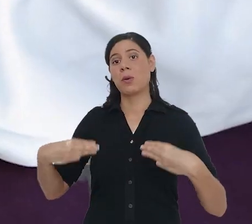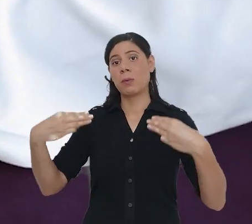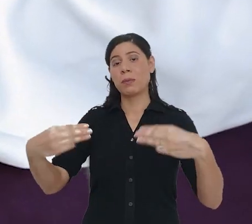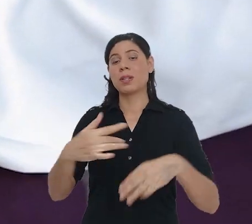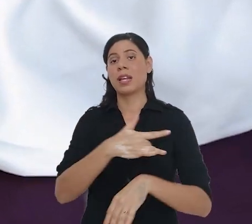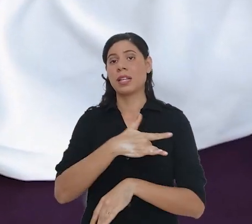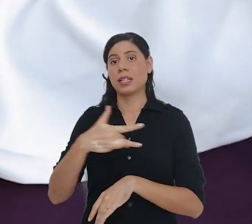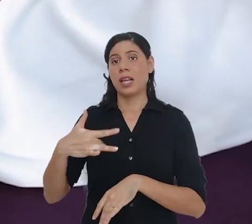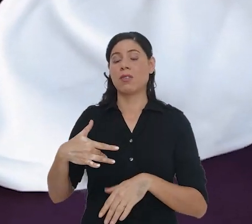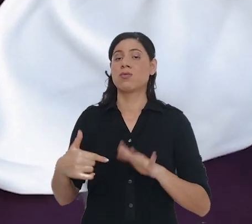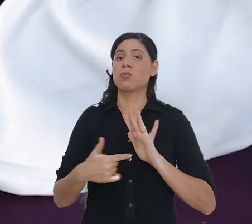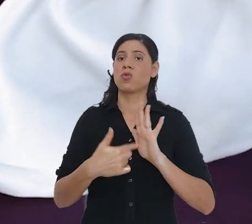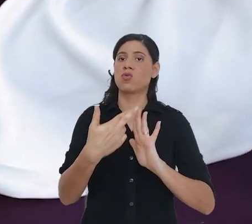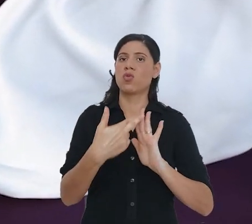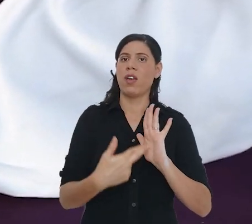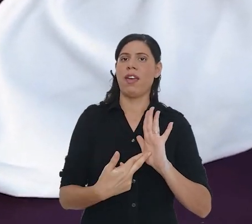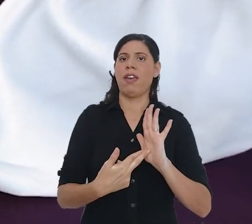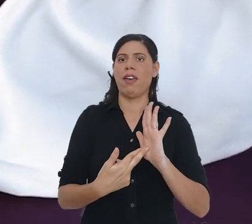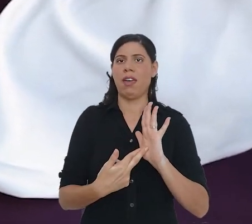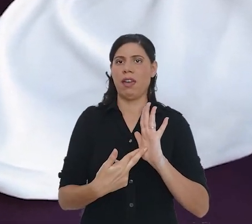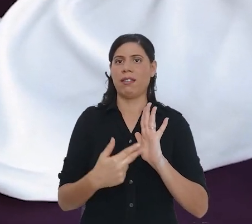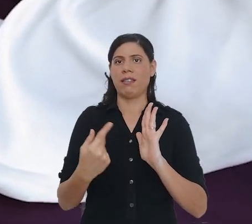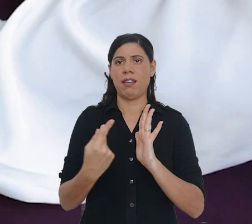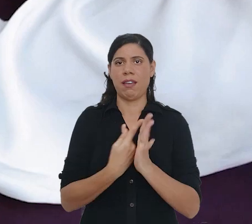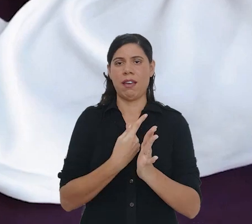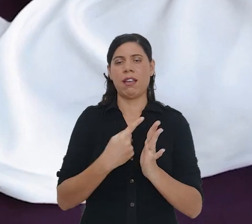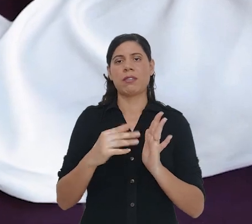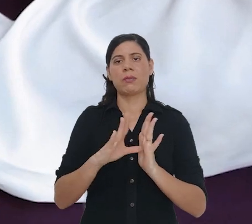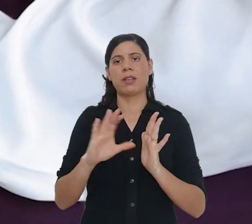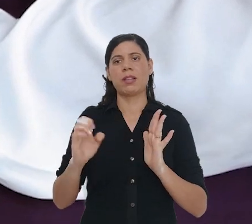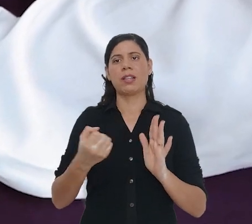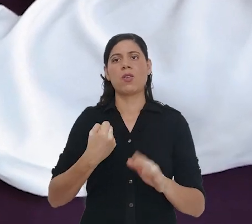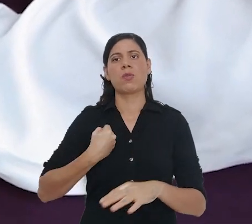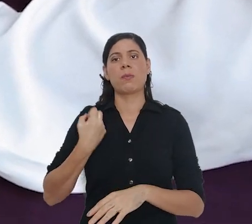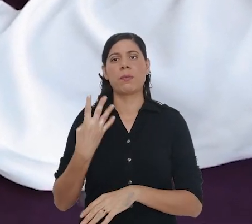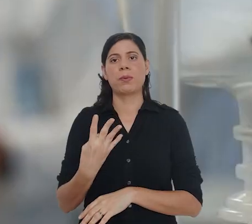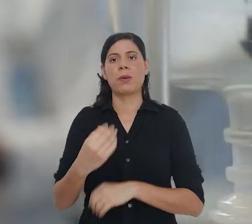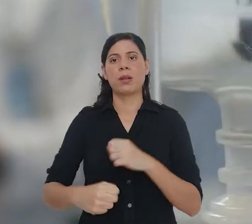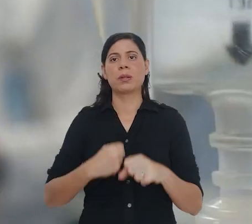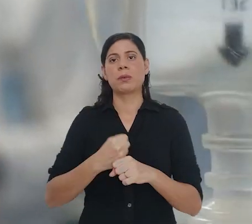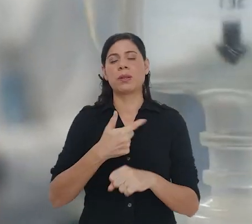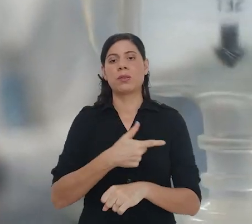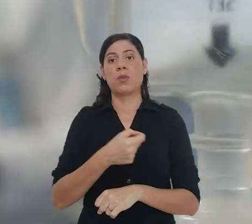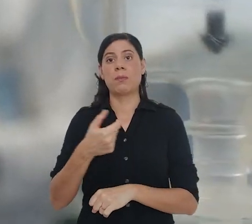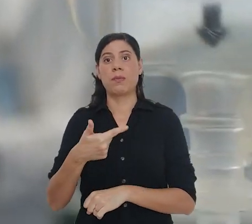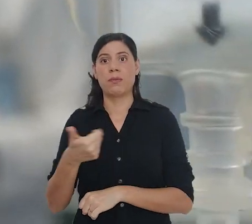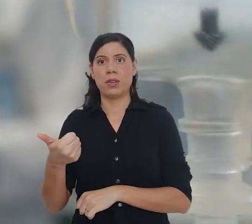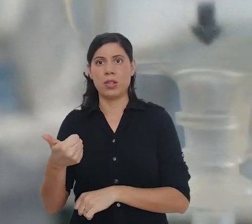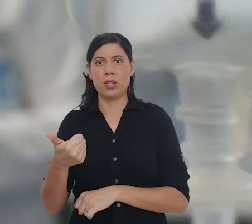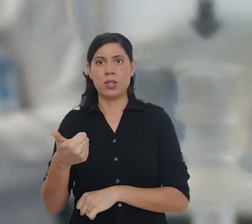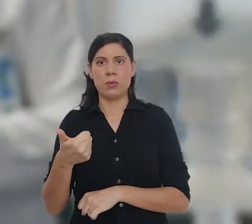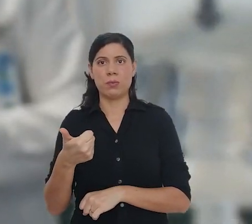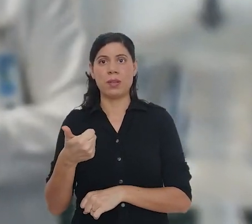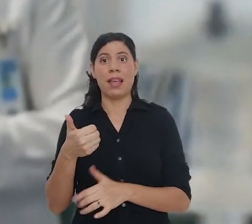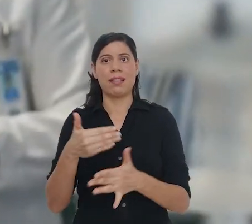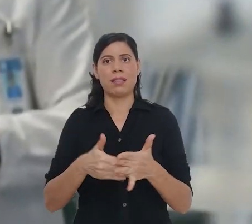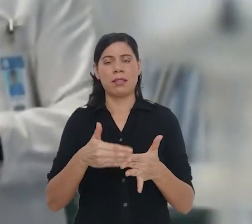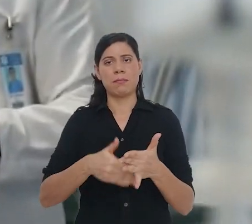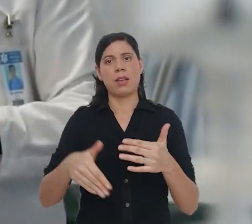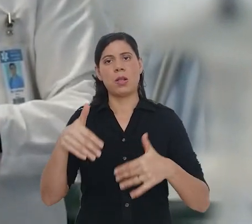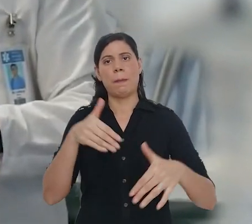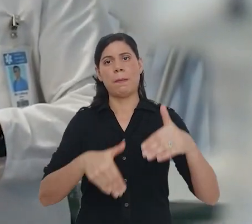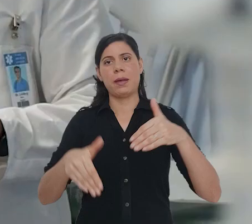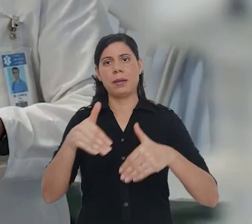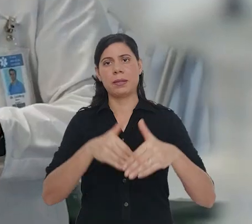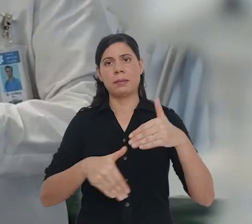teria utilizado critérios ilegais de seleção no edital número 4 de 2021, impedindo injustificadamente a